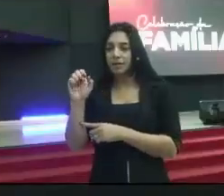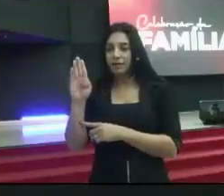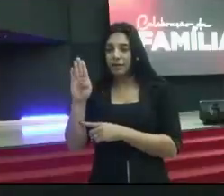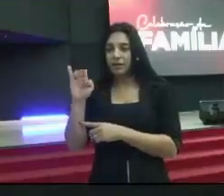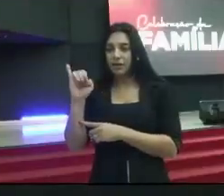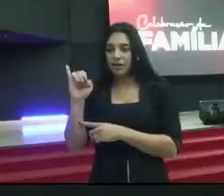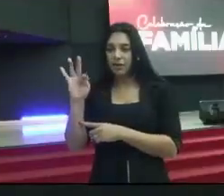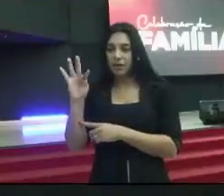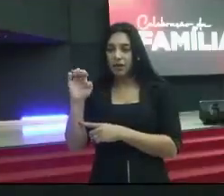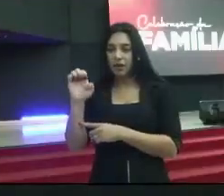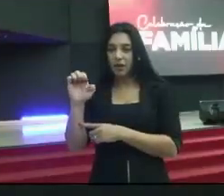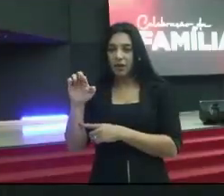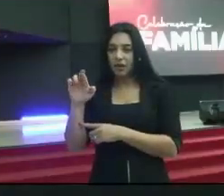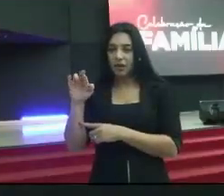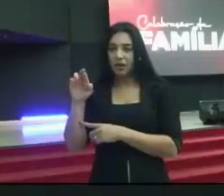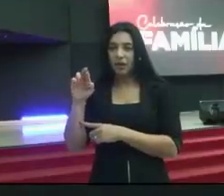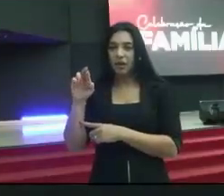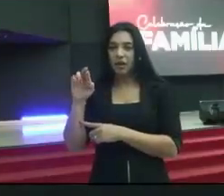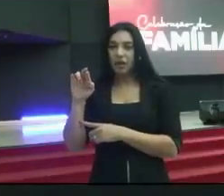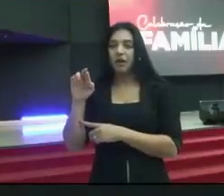muito.